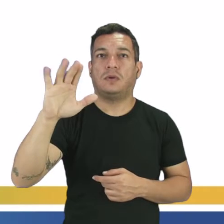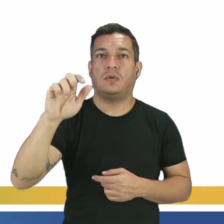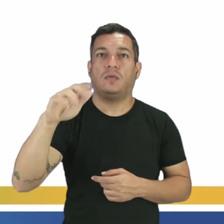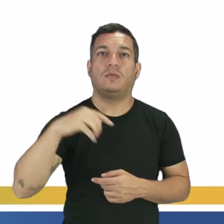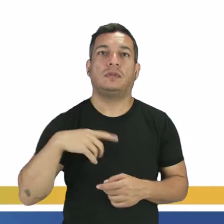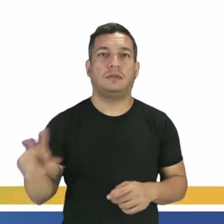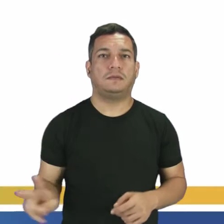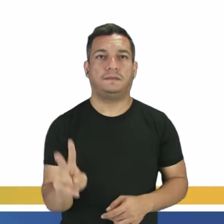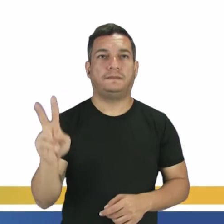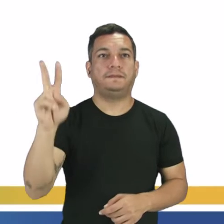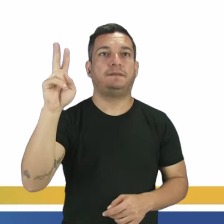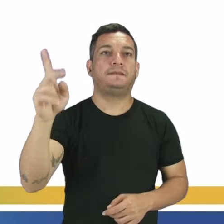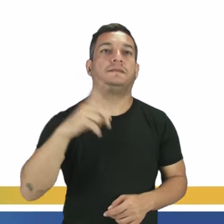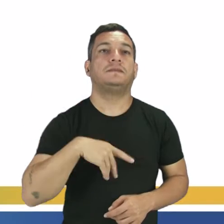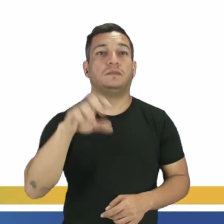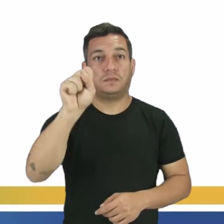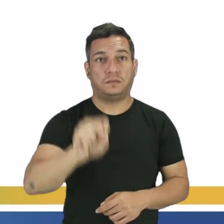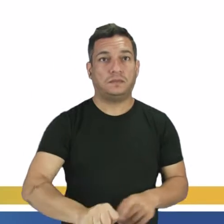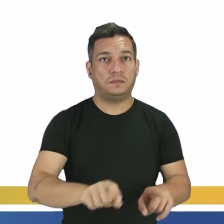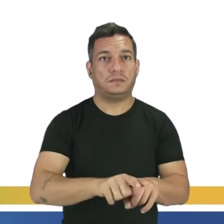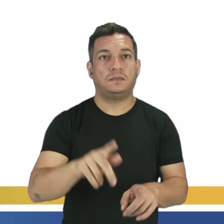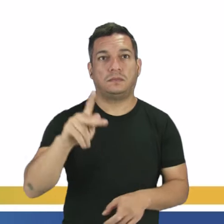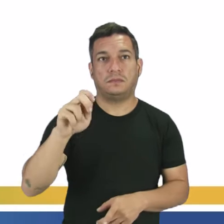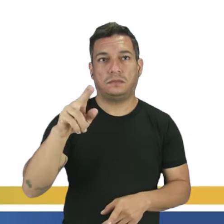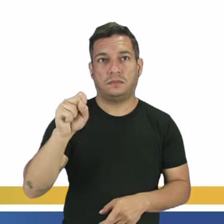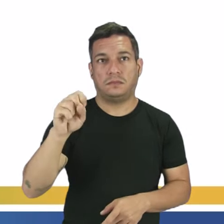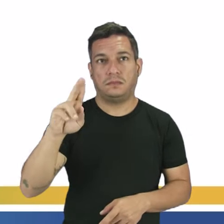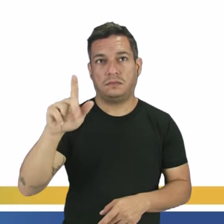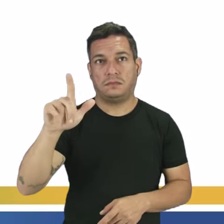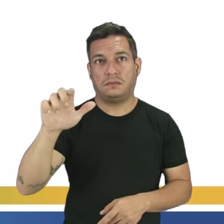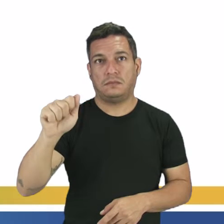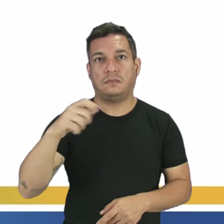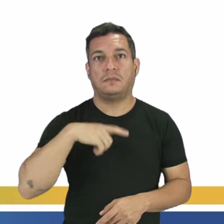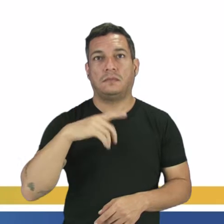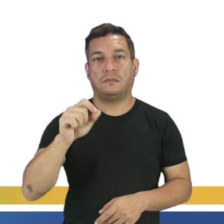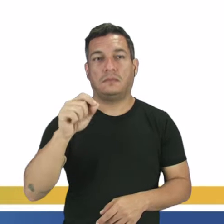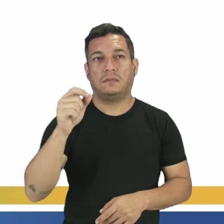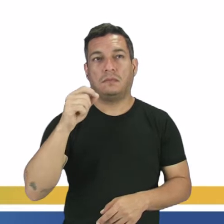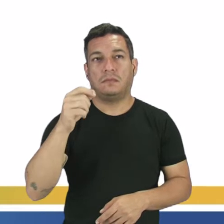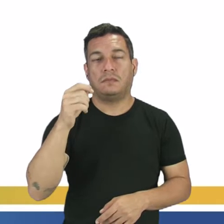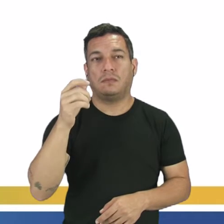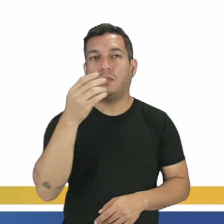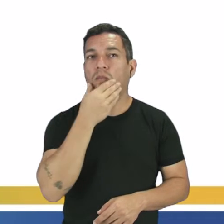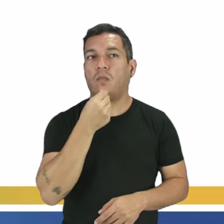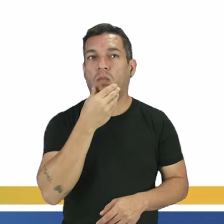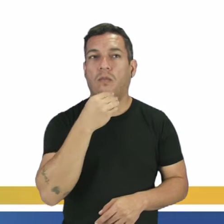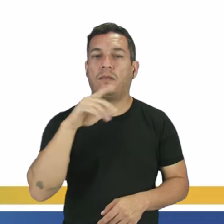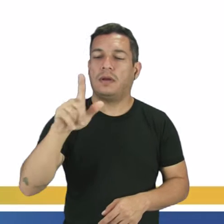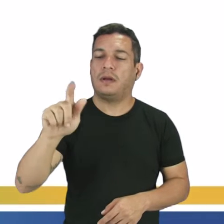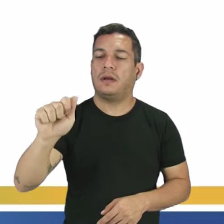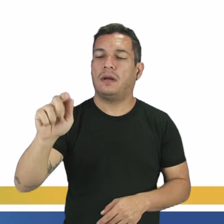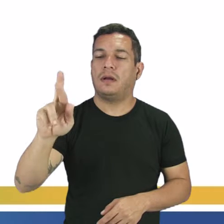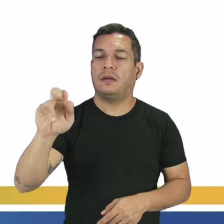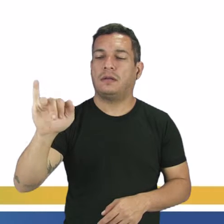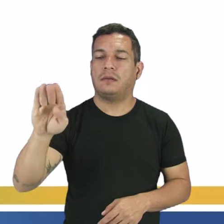da península, também lutando pela unificação, Garibaldi formou um exército